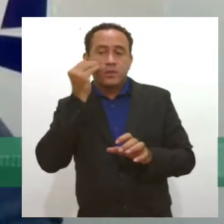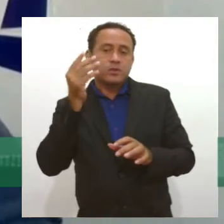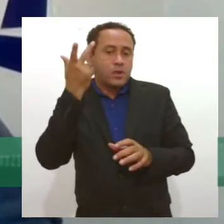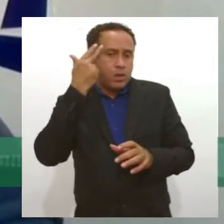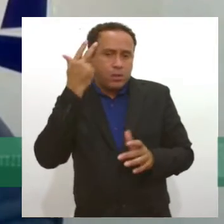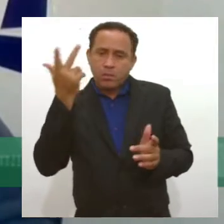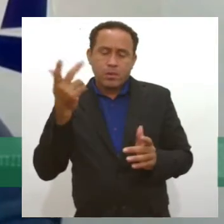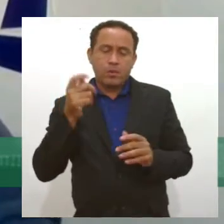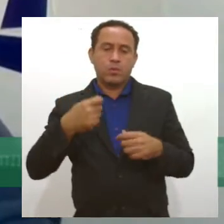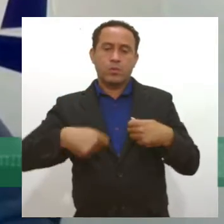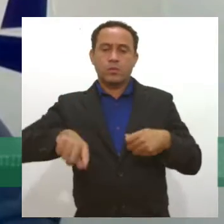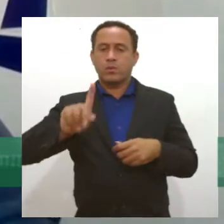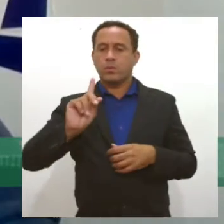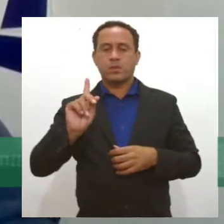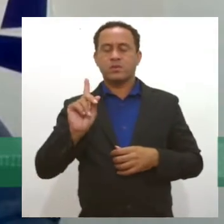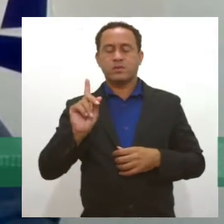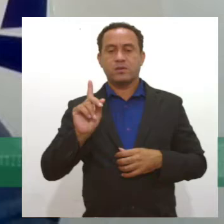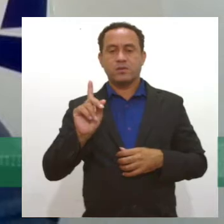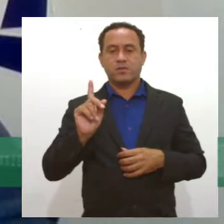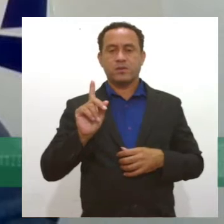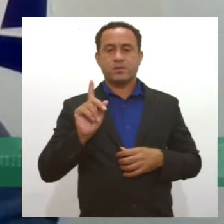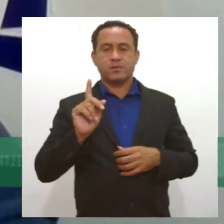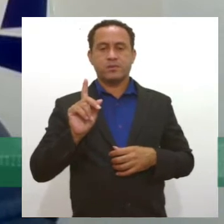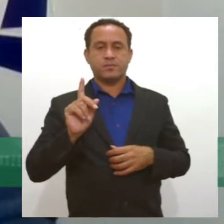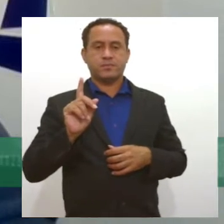não precisariam